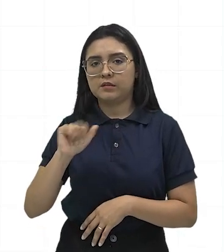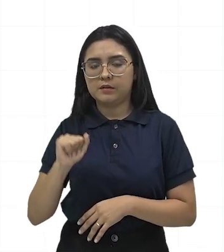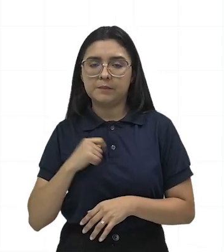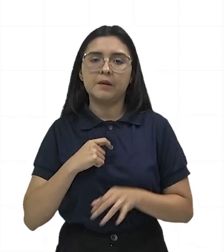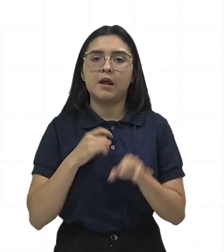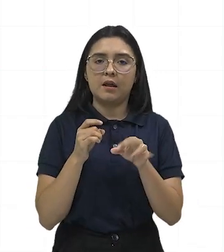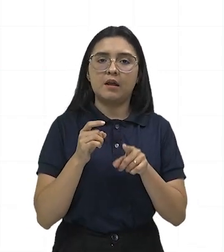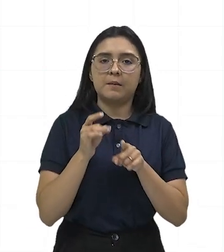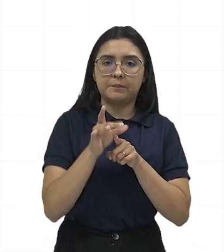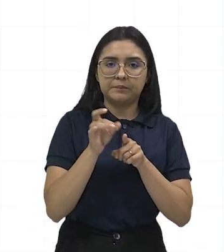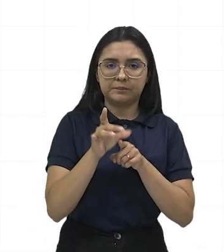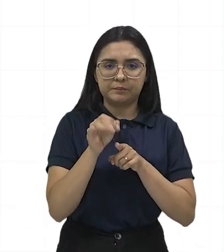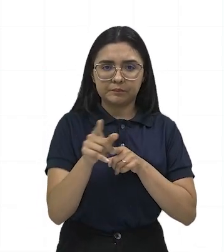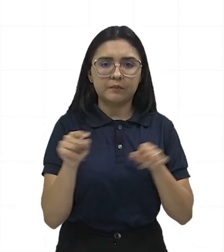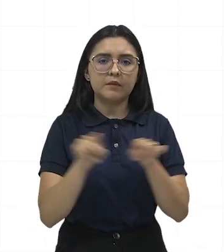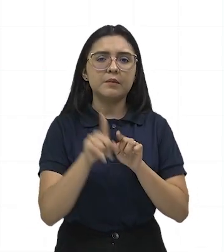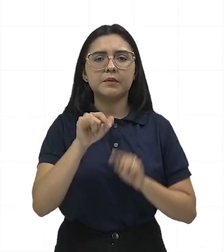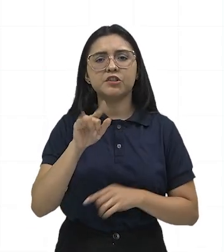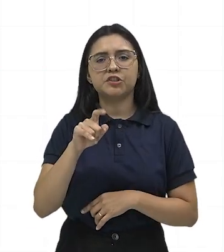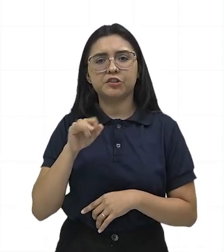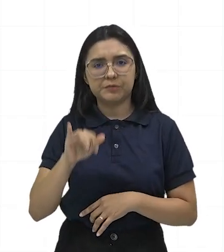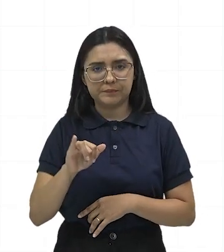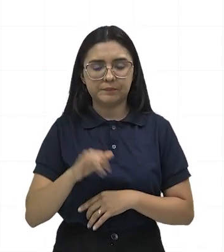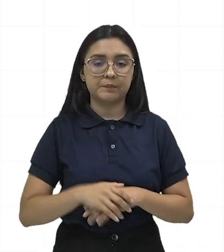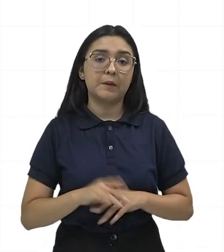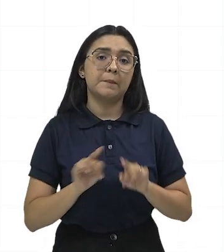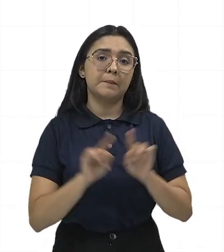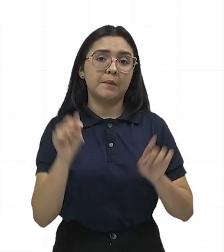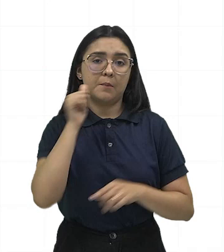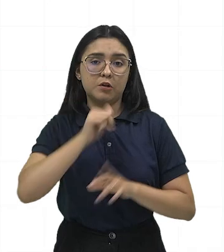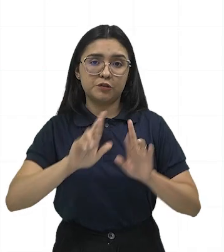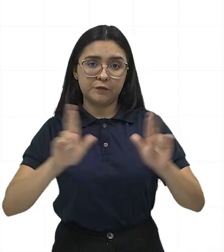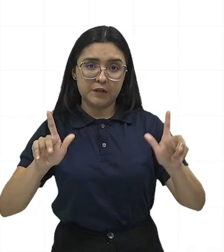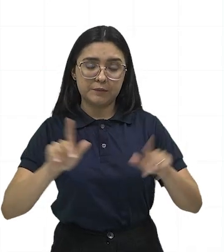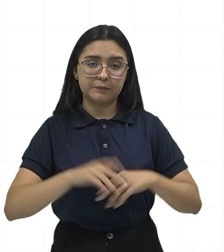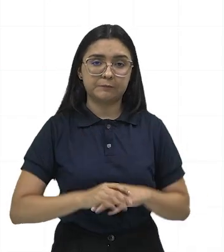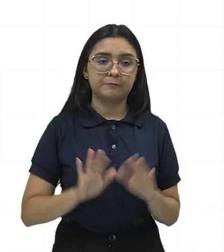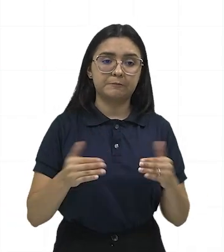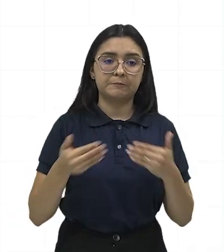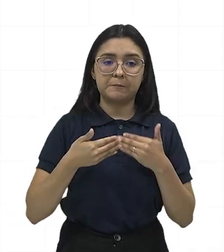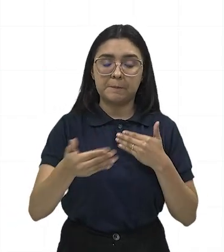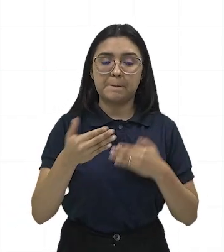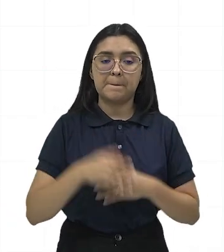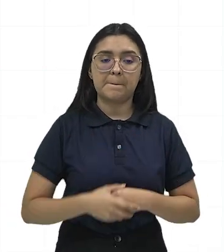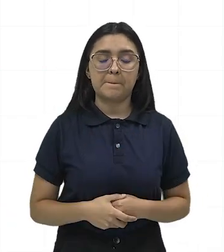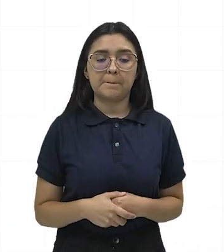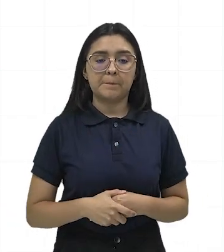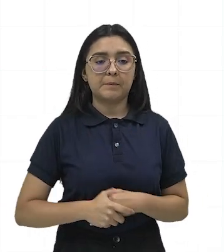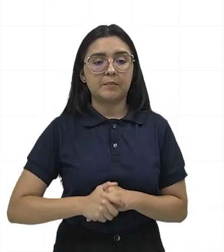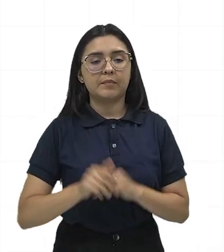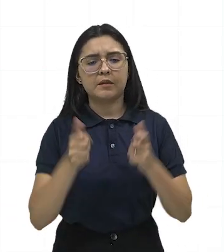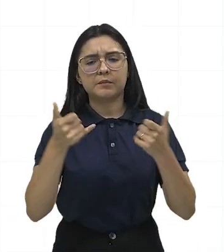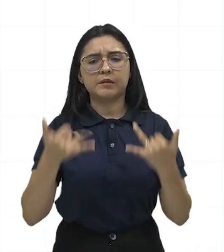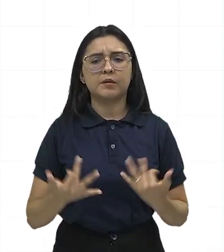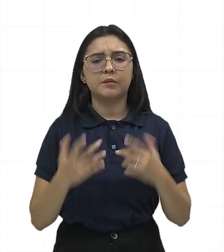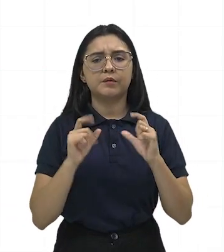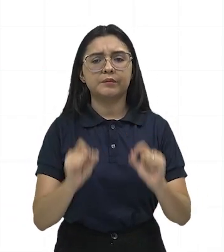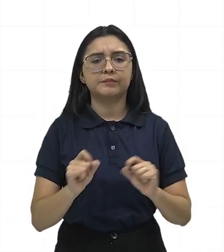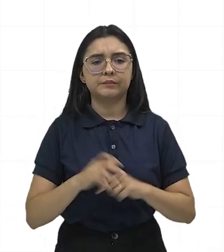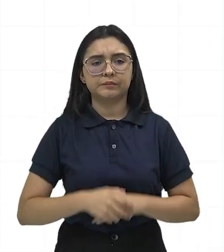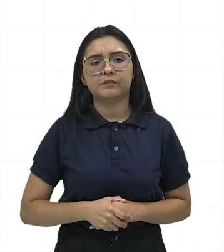para eliminar a urina, tá? Então, nas mulheres é diferente. E aí a gente vai prosseguir, né, para falar um pouquinho